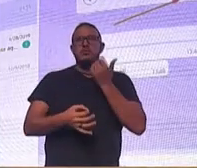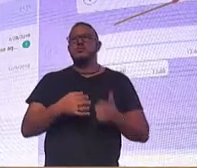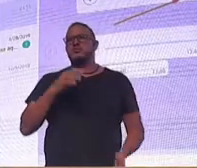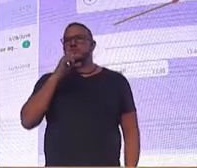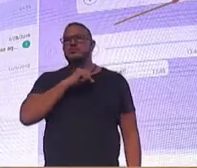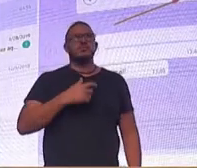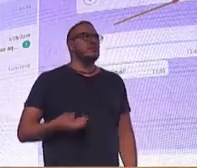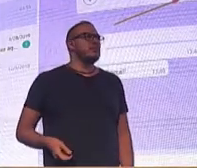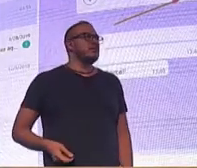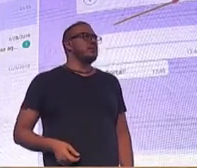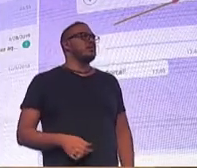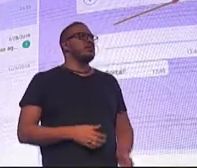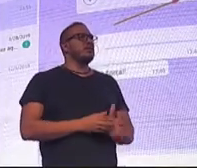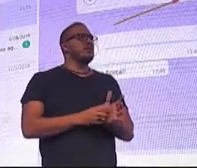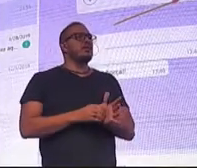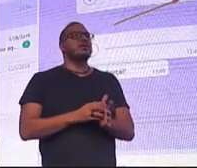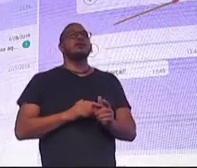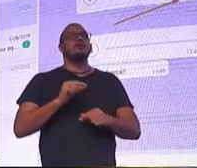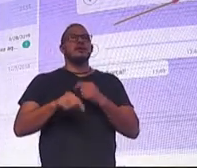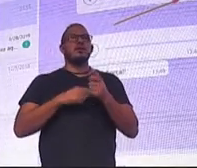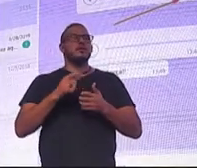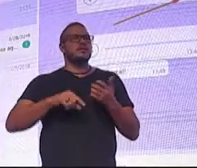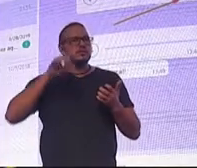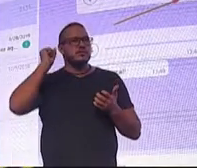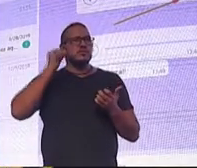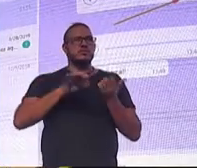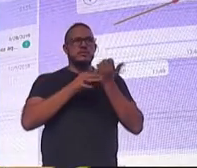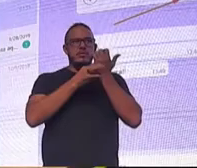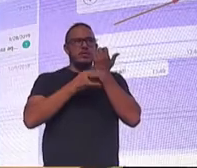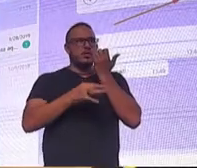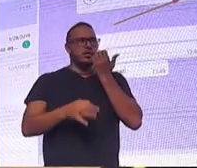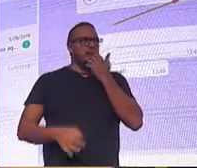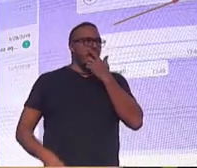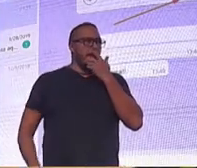vocês? Quem é que escuta?